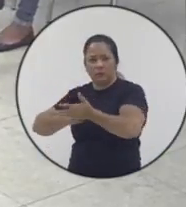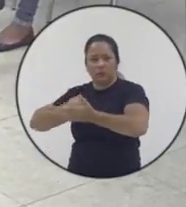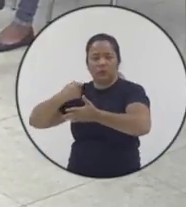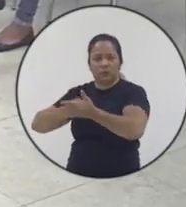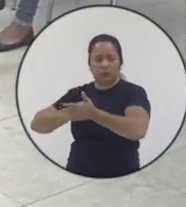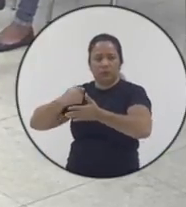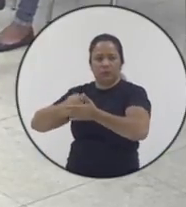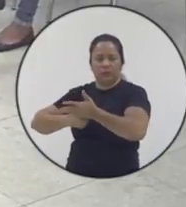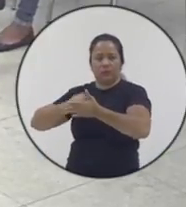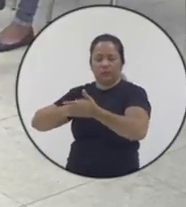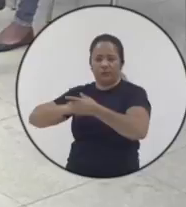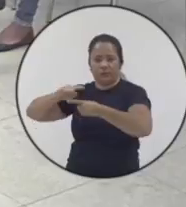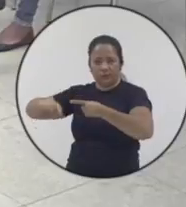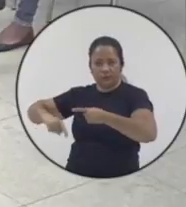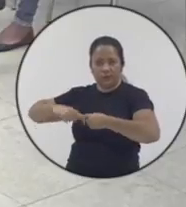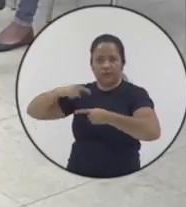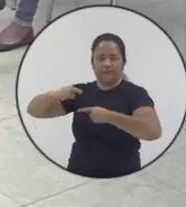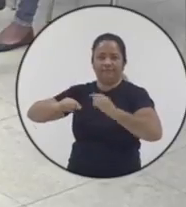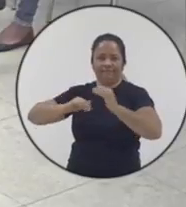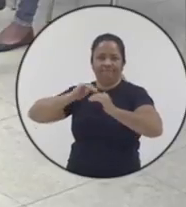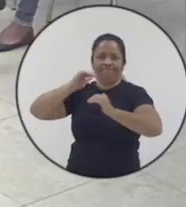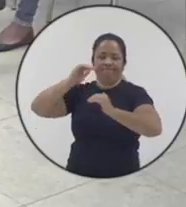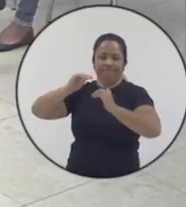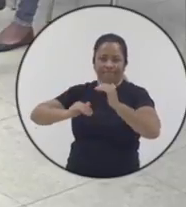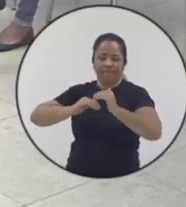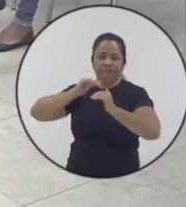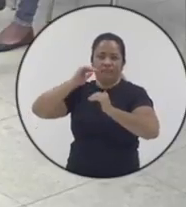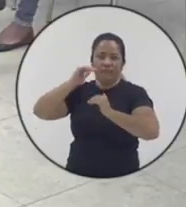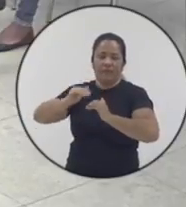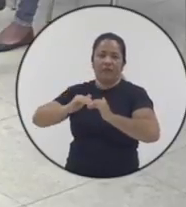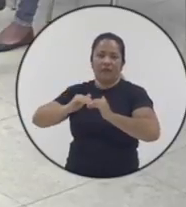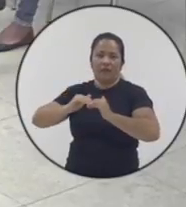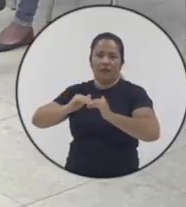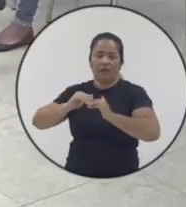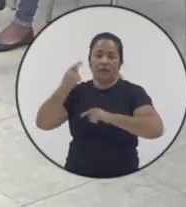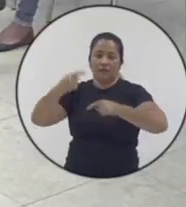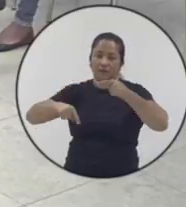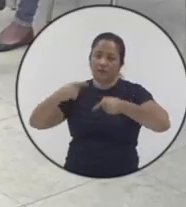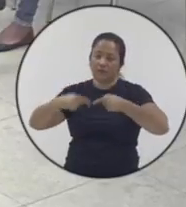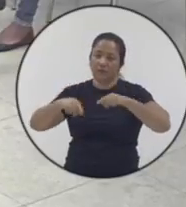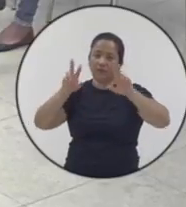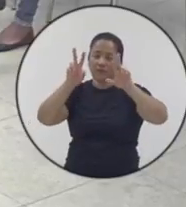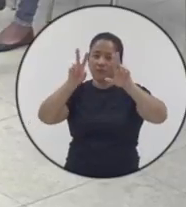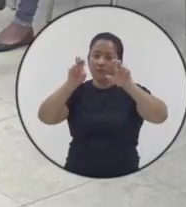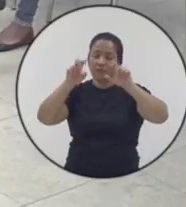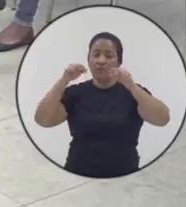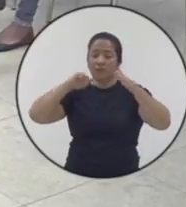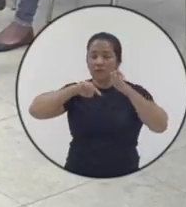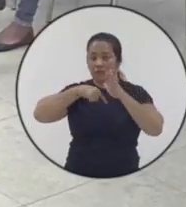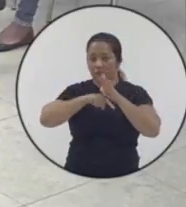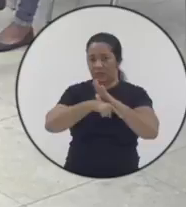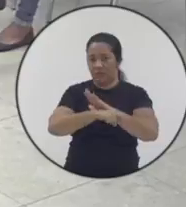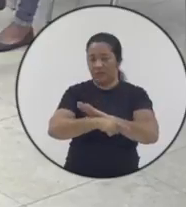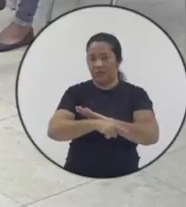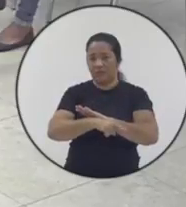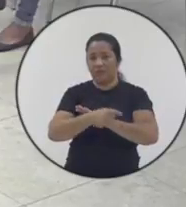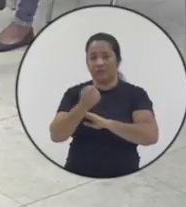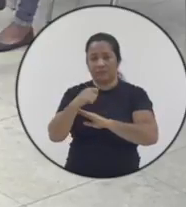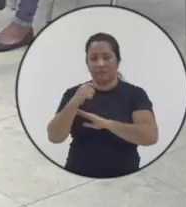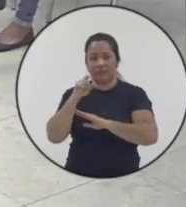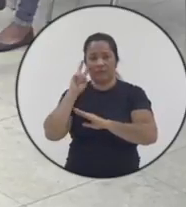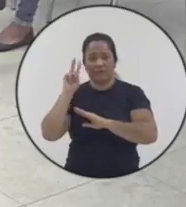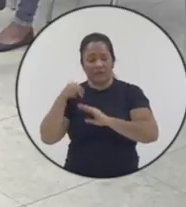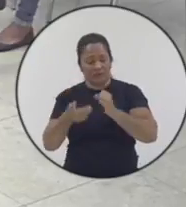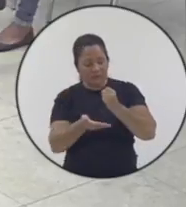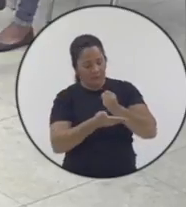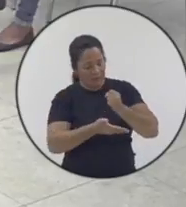que, enquanto a gente já podia estar avançando, pensando sobre questões mais complexas, a gente ainda precisa estar olhando para a base e pensar políticas